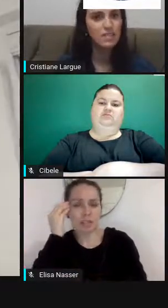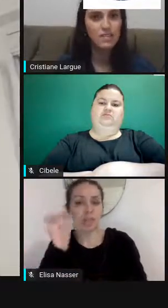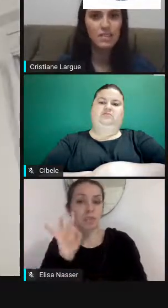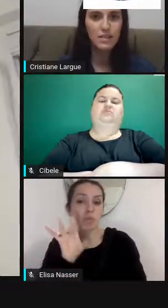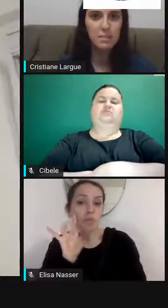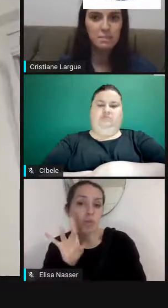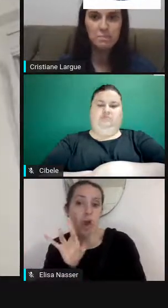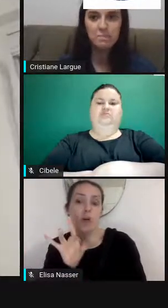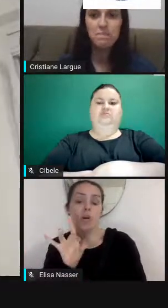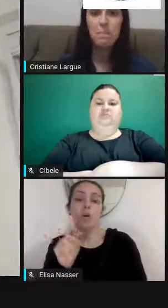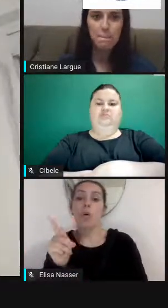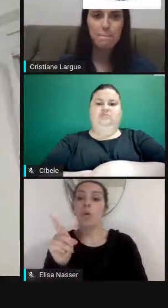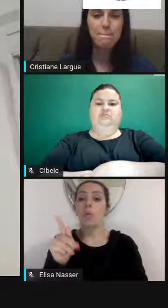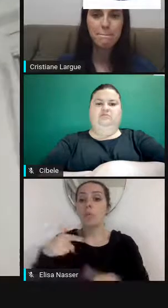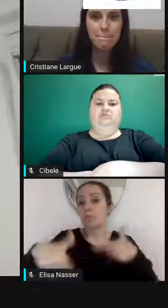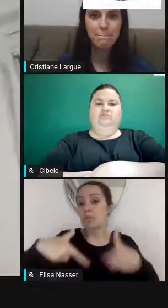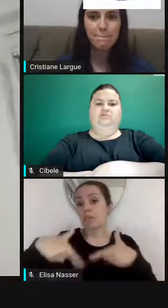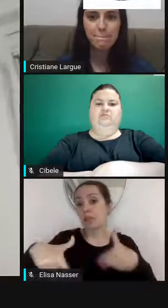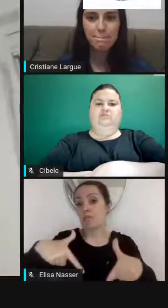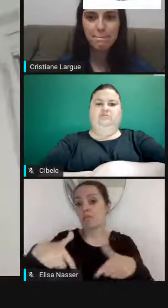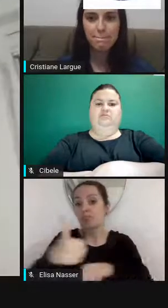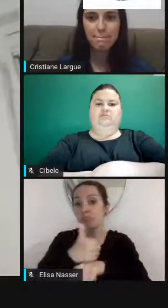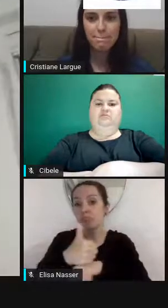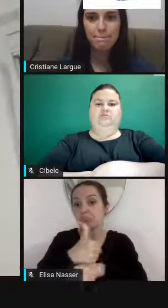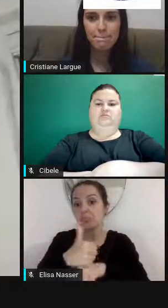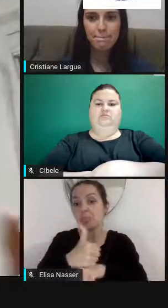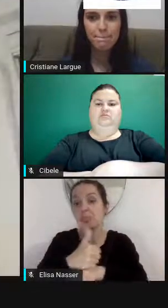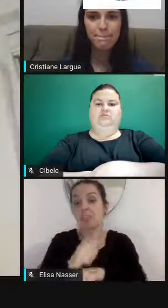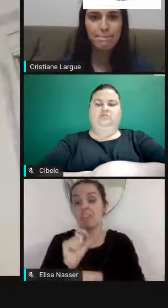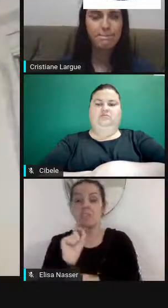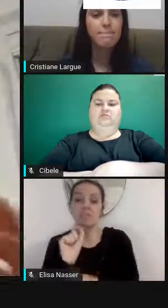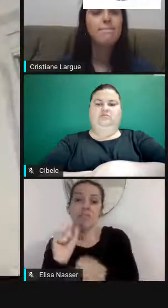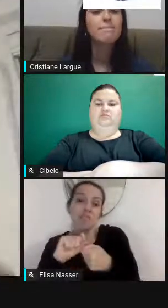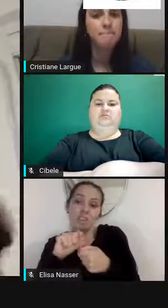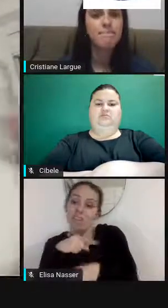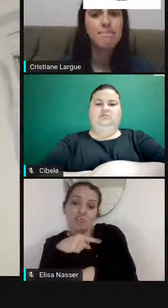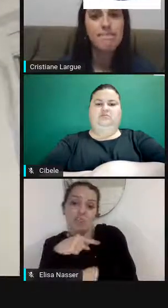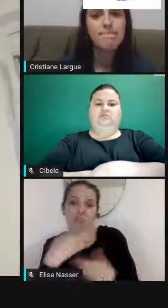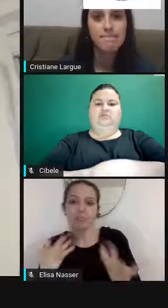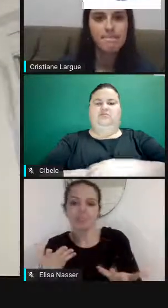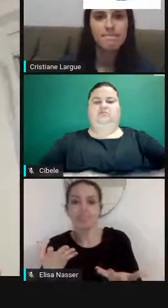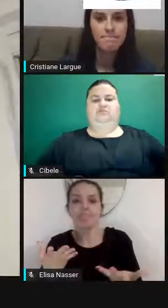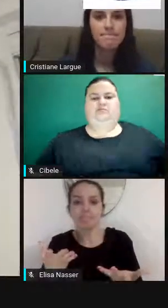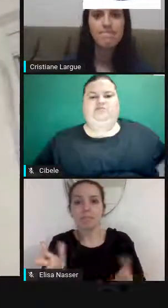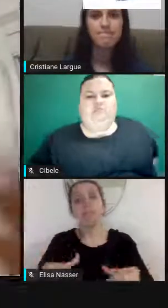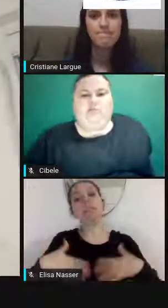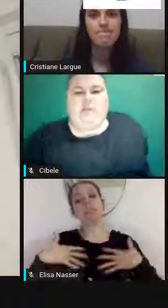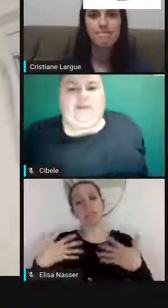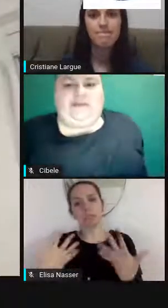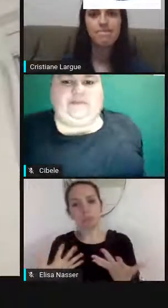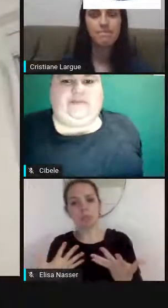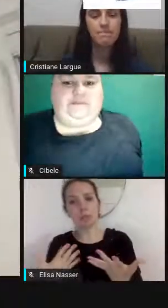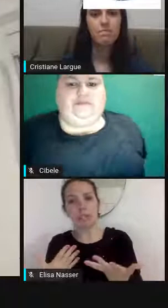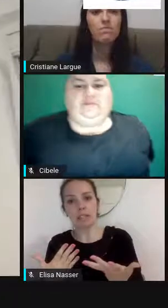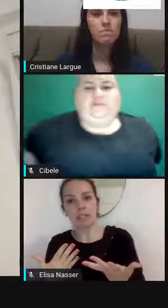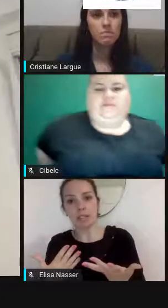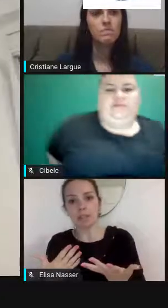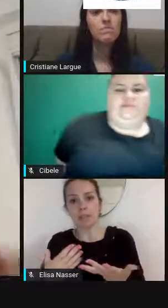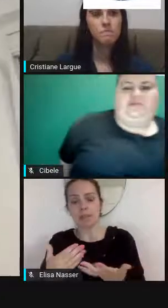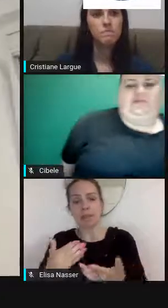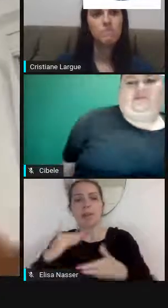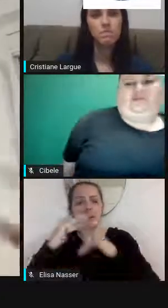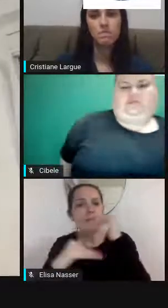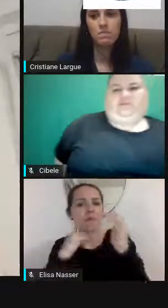fazer aquilo ali e isso é a gente acaba bastante é isso tudo é o processo de evolução profissional